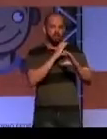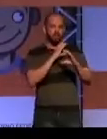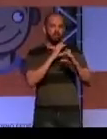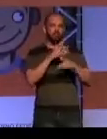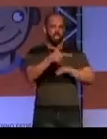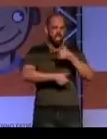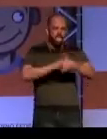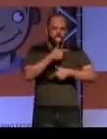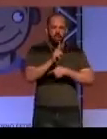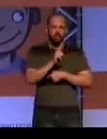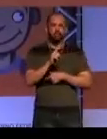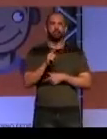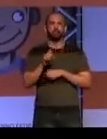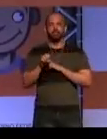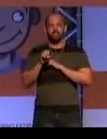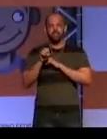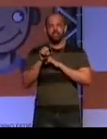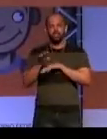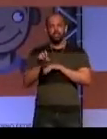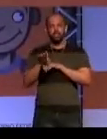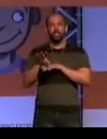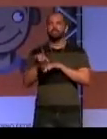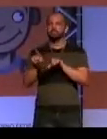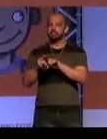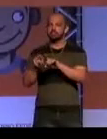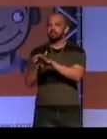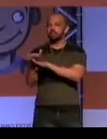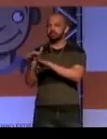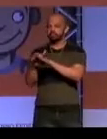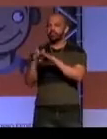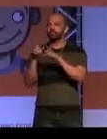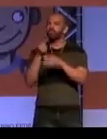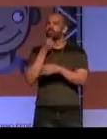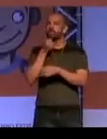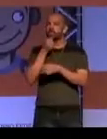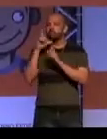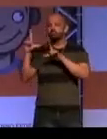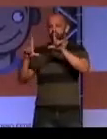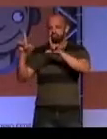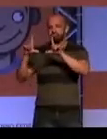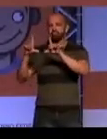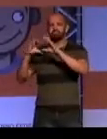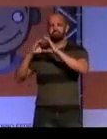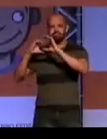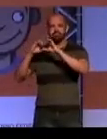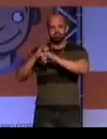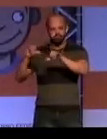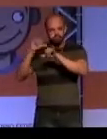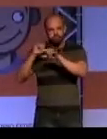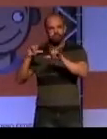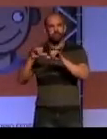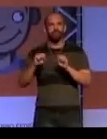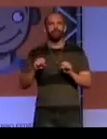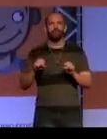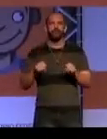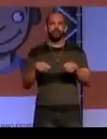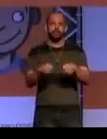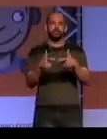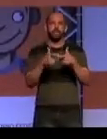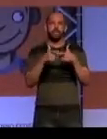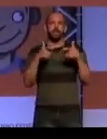burocrática, educação dos jornalistas e comunicadores em geral, fortalecer,